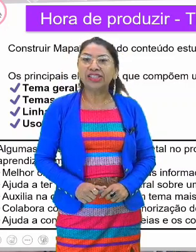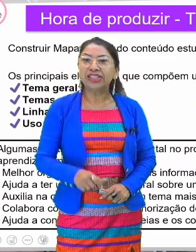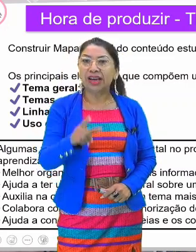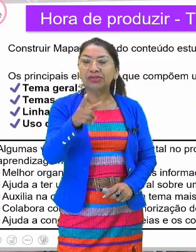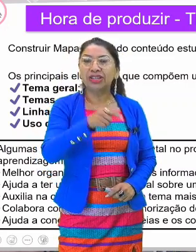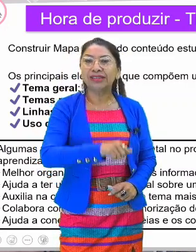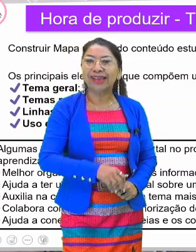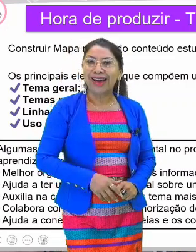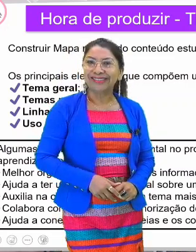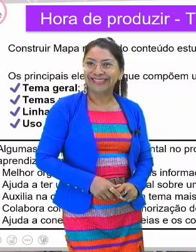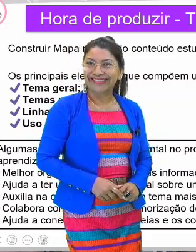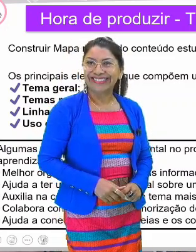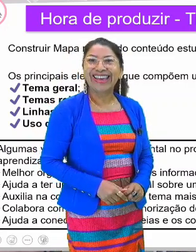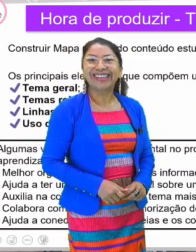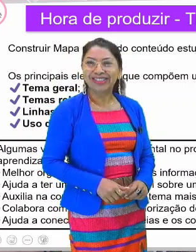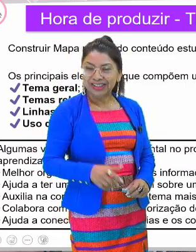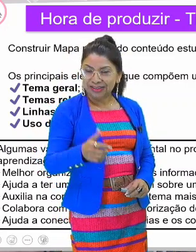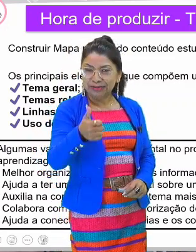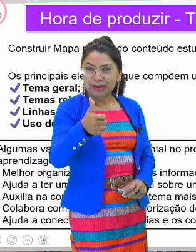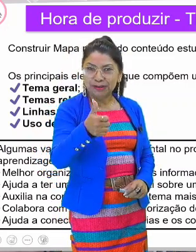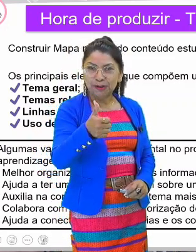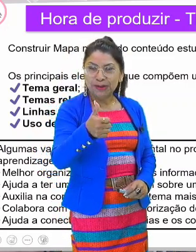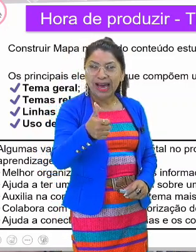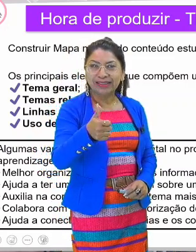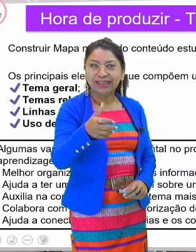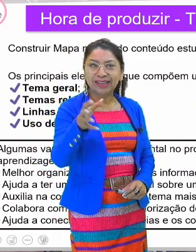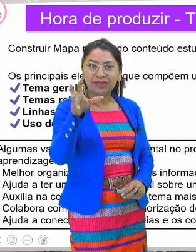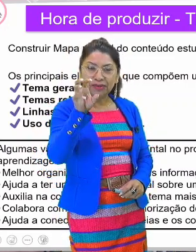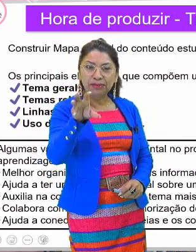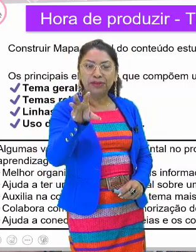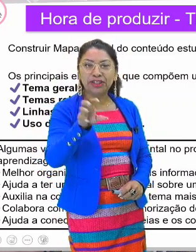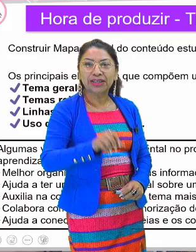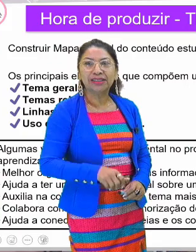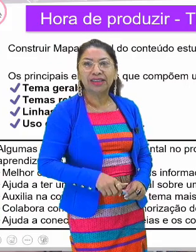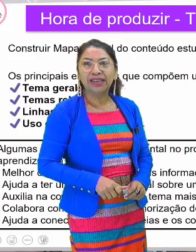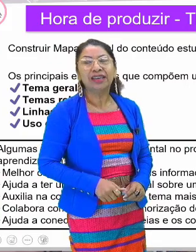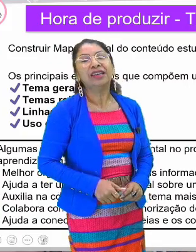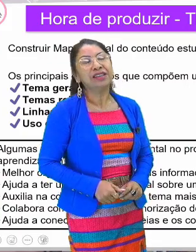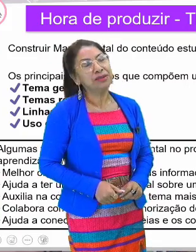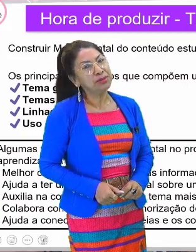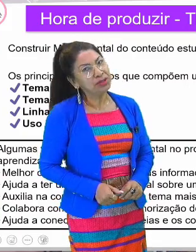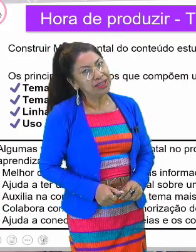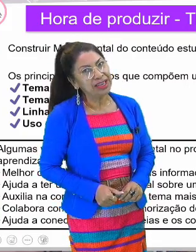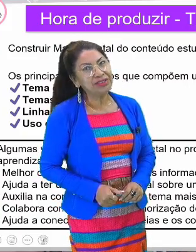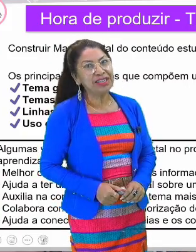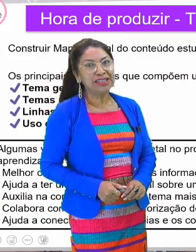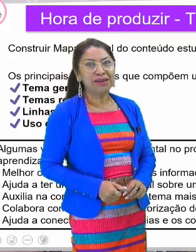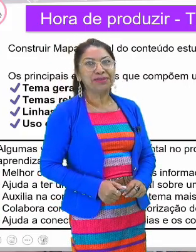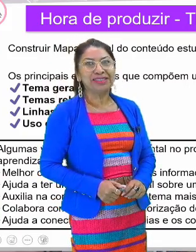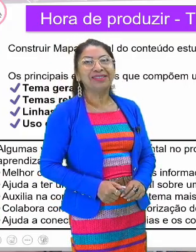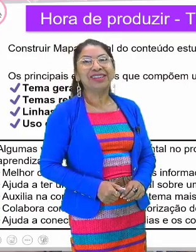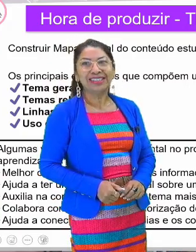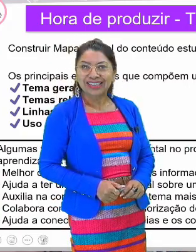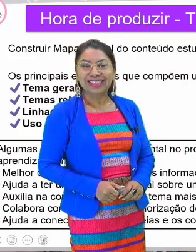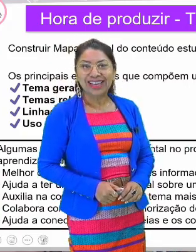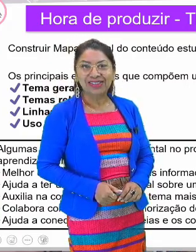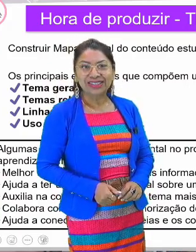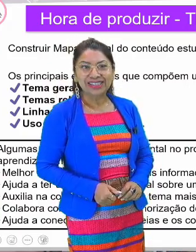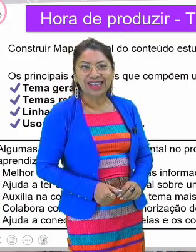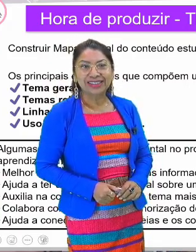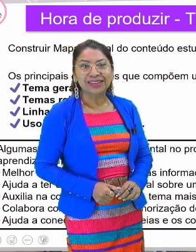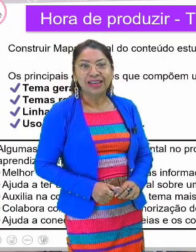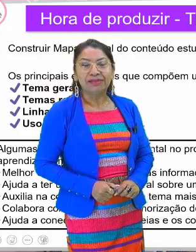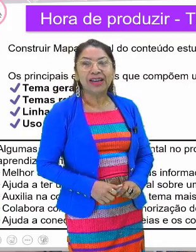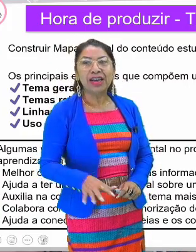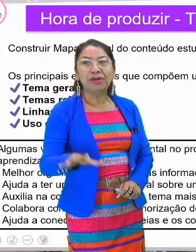daí a gente quer utilizar, certo? Já fizemos combinado, né? Conforme for chegando aí, nós vamos utilizar nos exemplos durante aí as aulas,